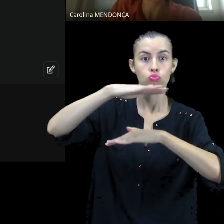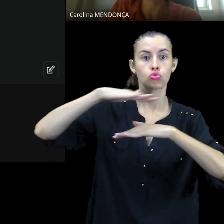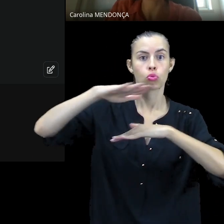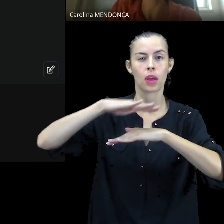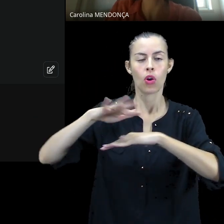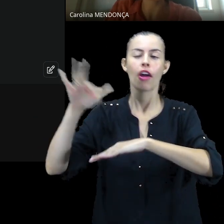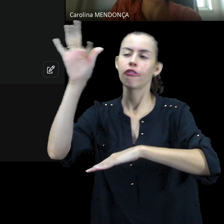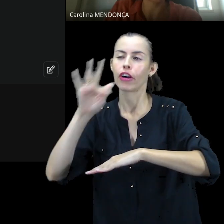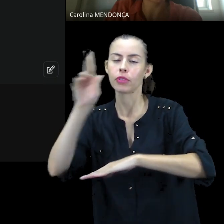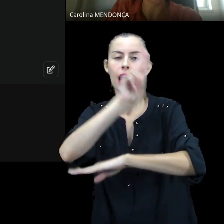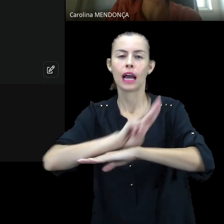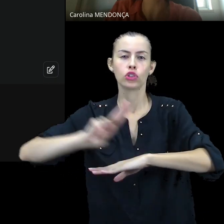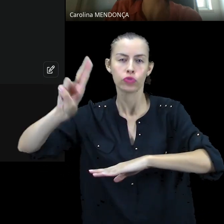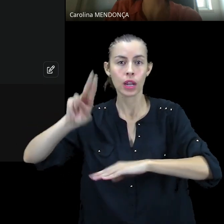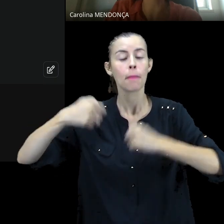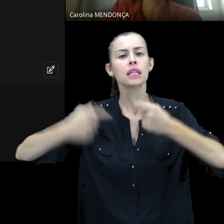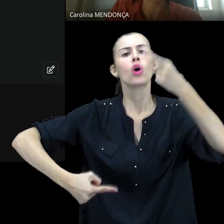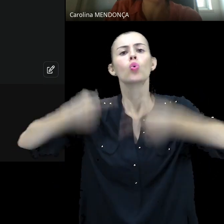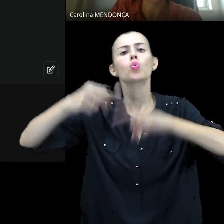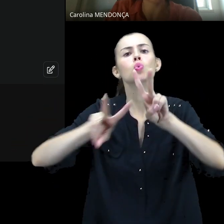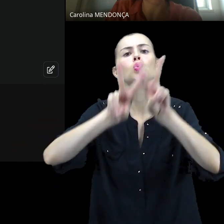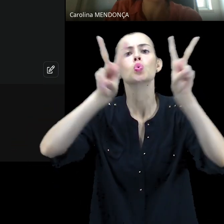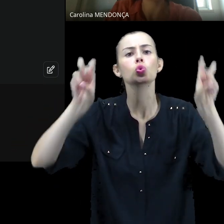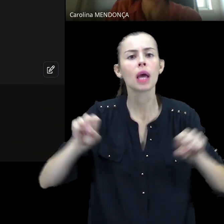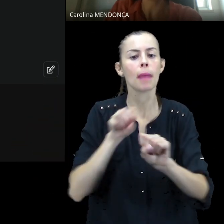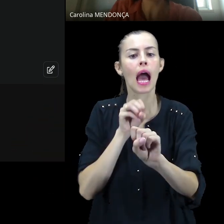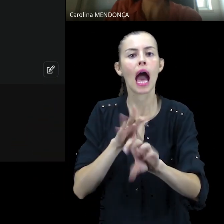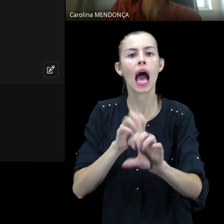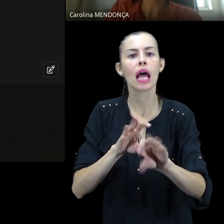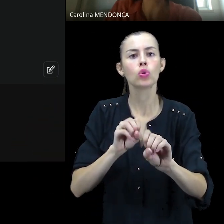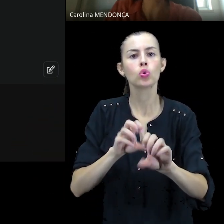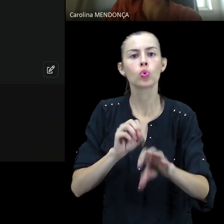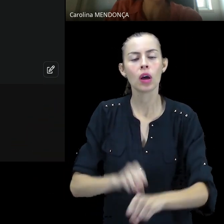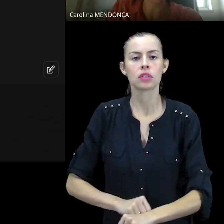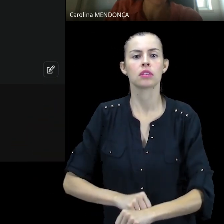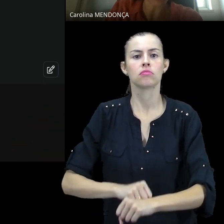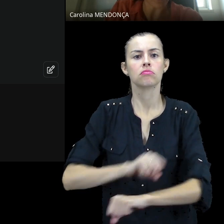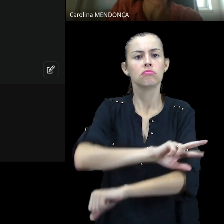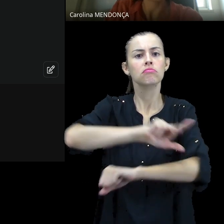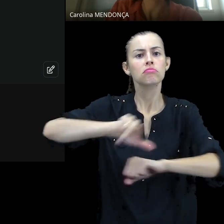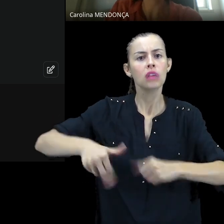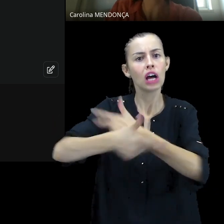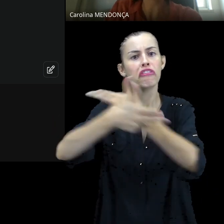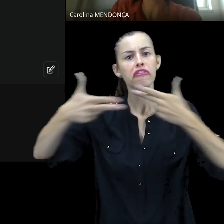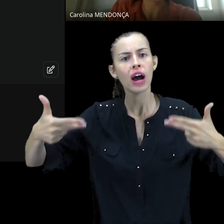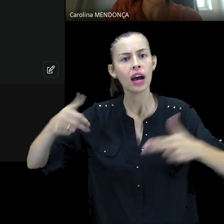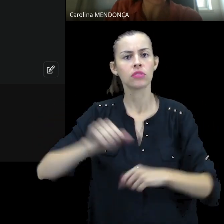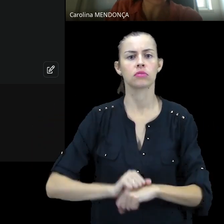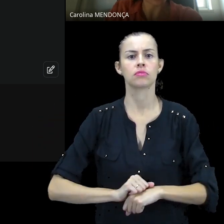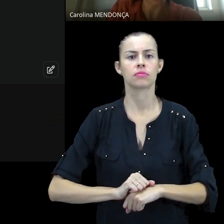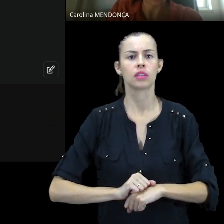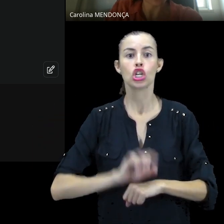educação superior, precisarão providenciar a inclusão da discussão da questão racial como parte integrante da matriz curricular, não só dos cursos